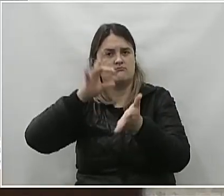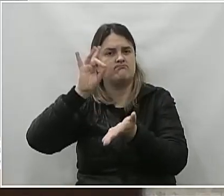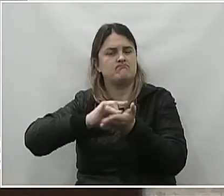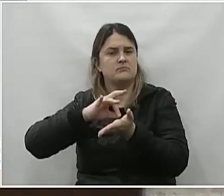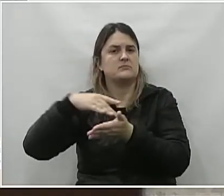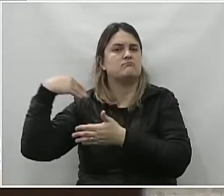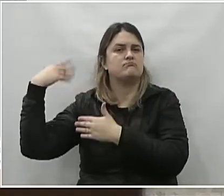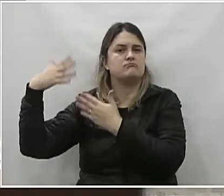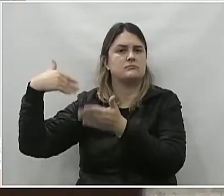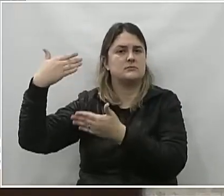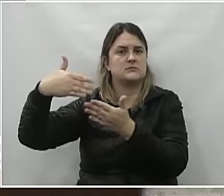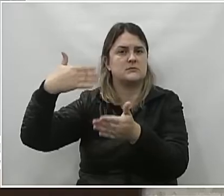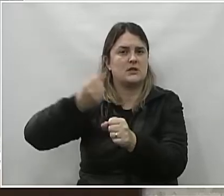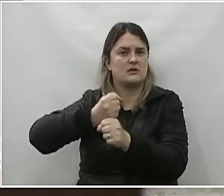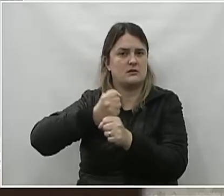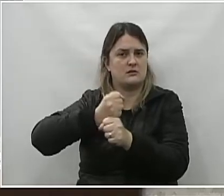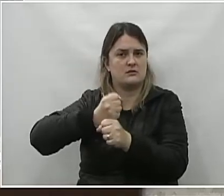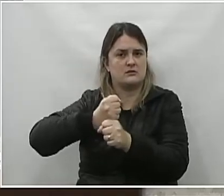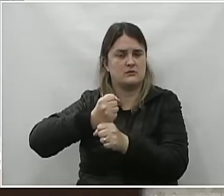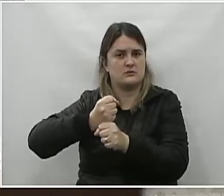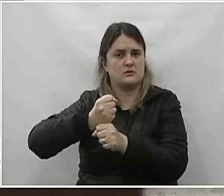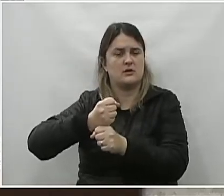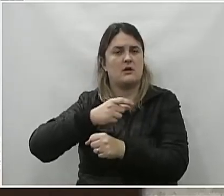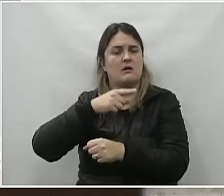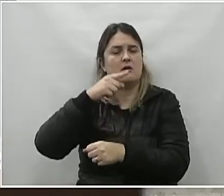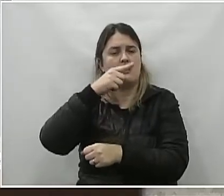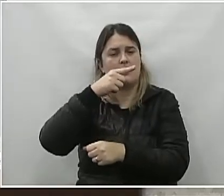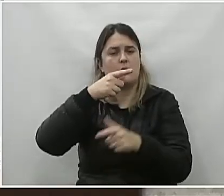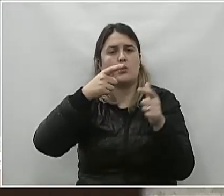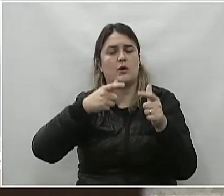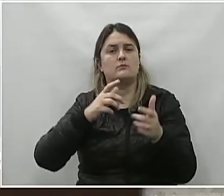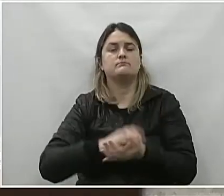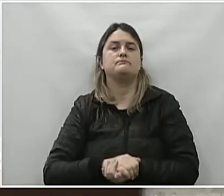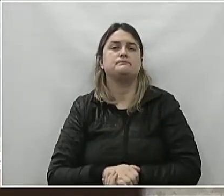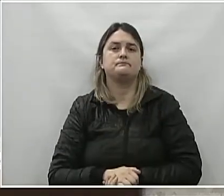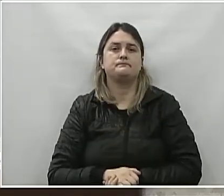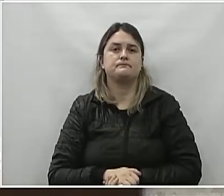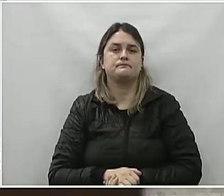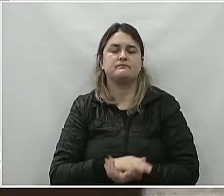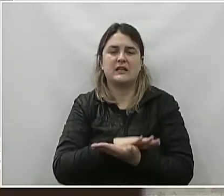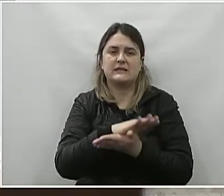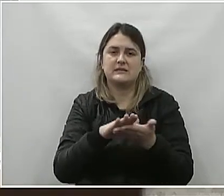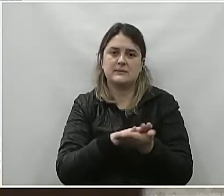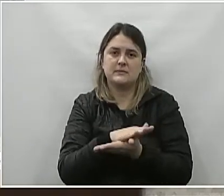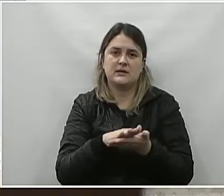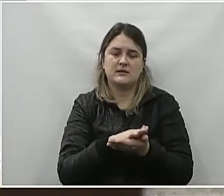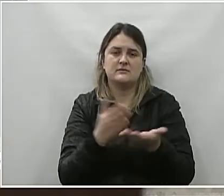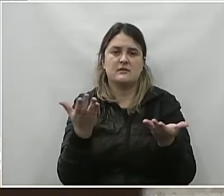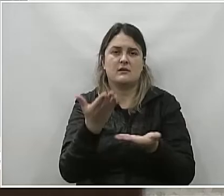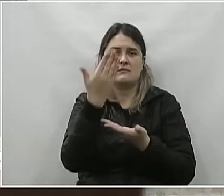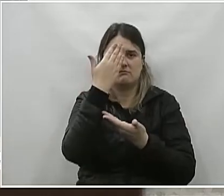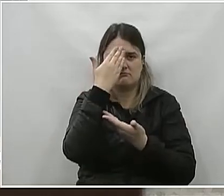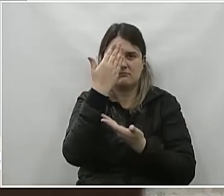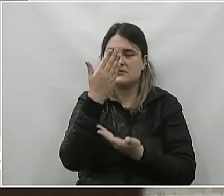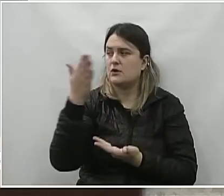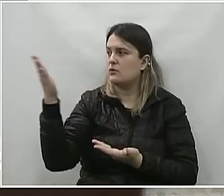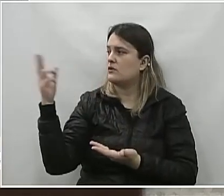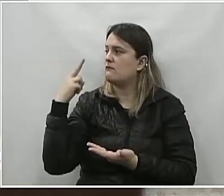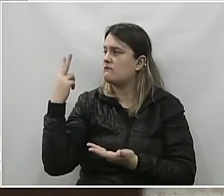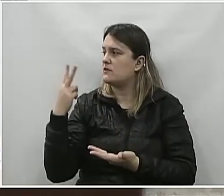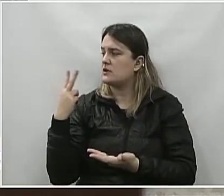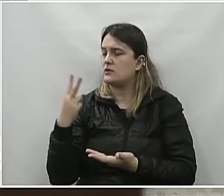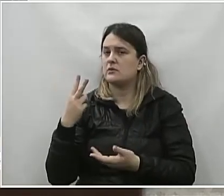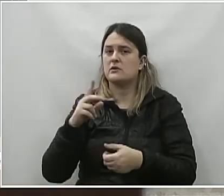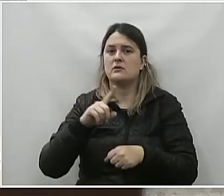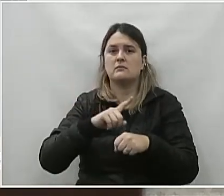longo de todos esses anos lá naquele local. Nada mais havendo, agradeço aos senhores vereadores.